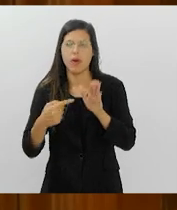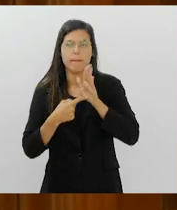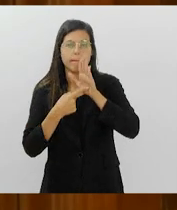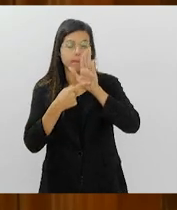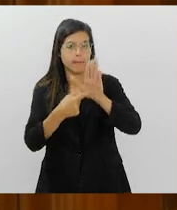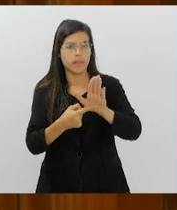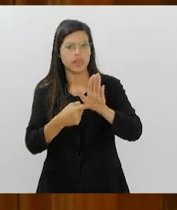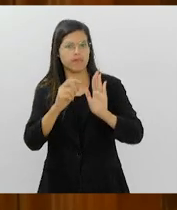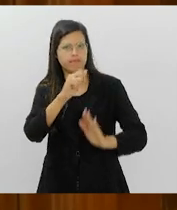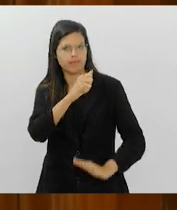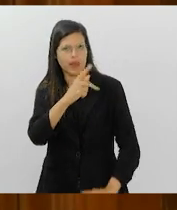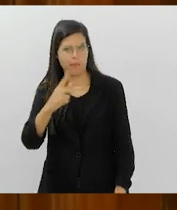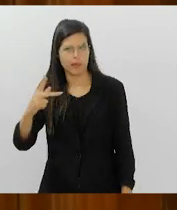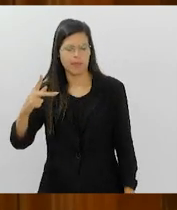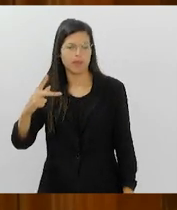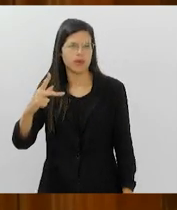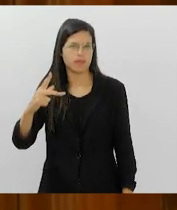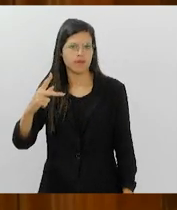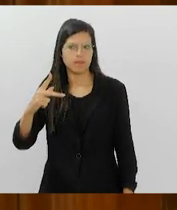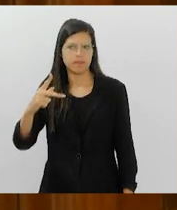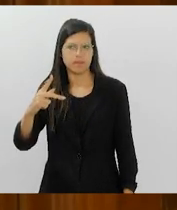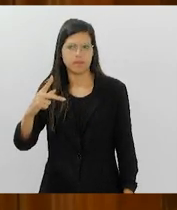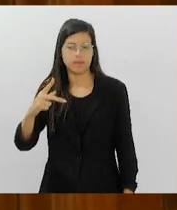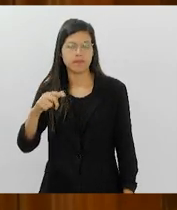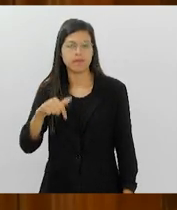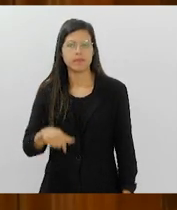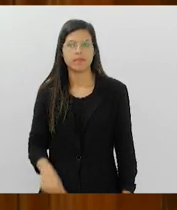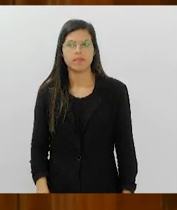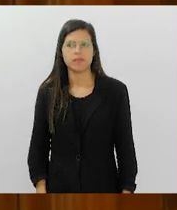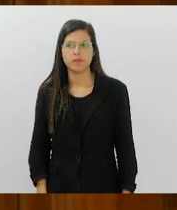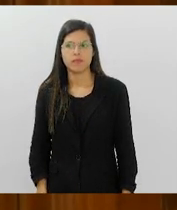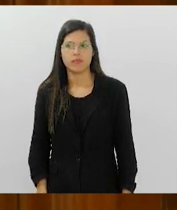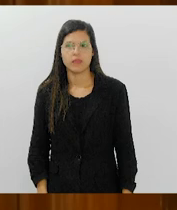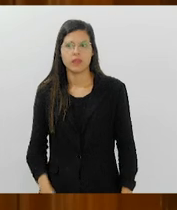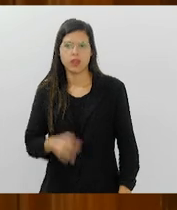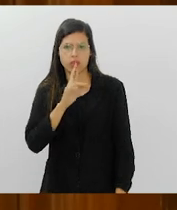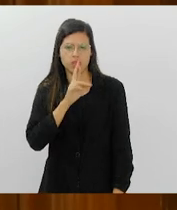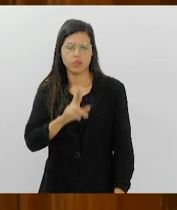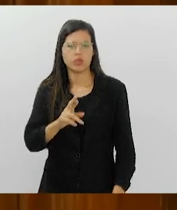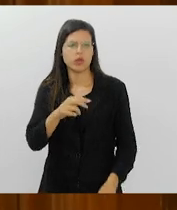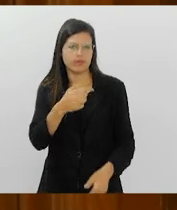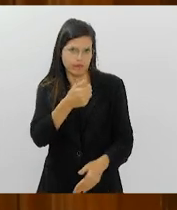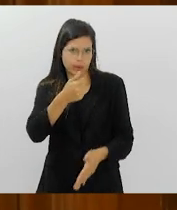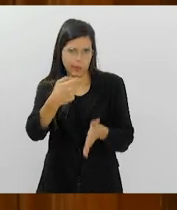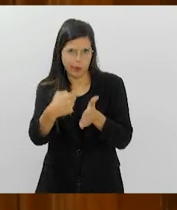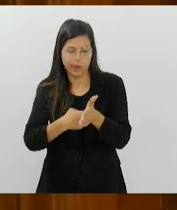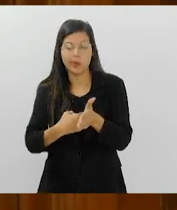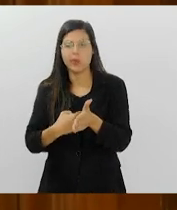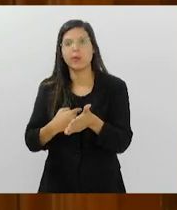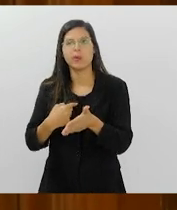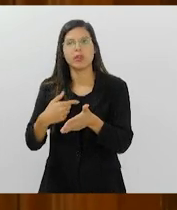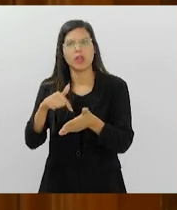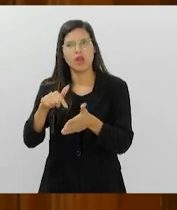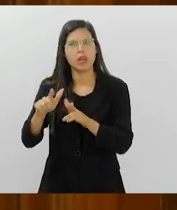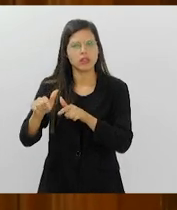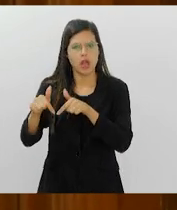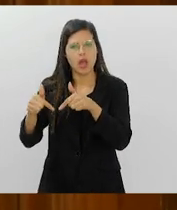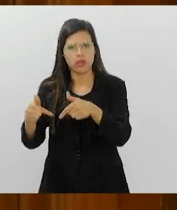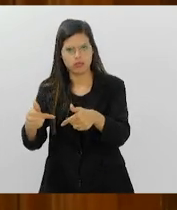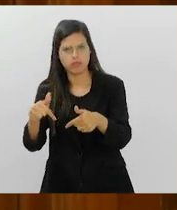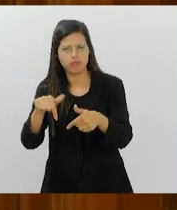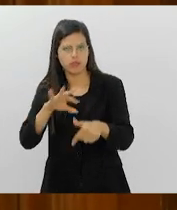apresenta esse aplicativo. Então, esses foram, respondendo a sua primeira pergunta, esses foram os caminhos percorridos pela Polícia